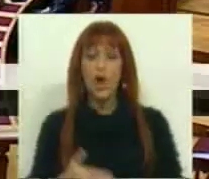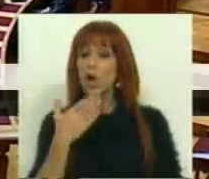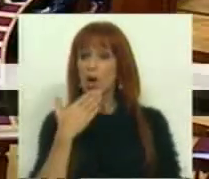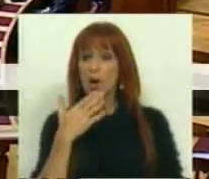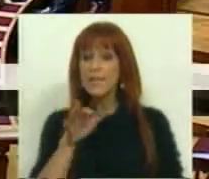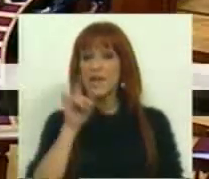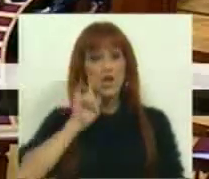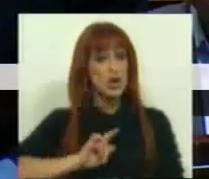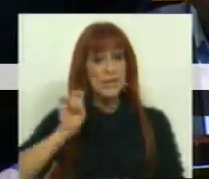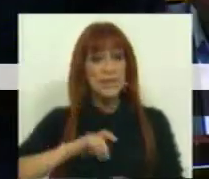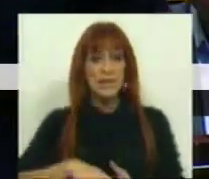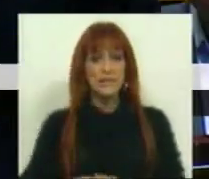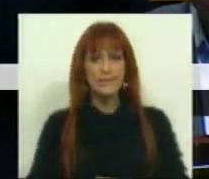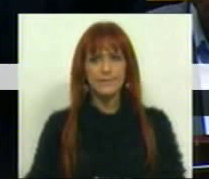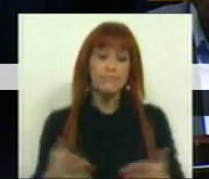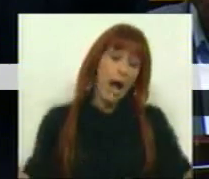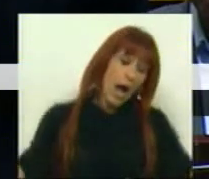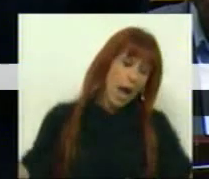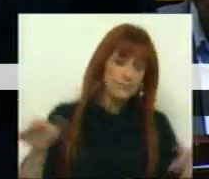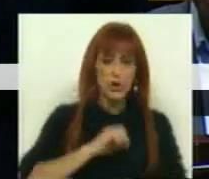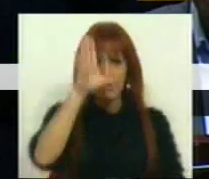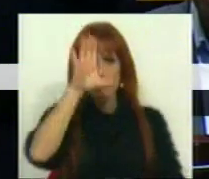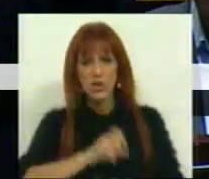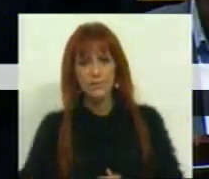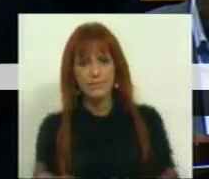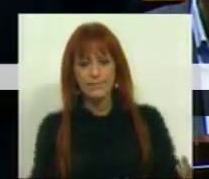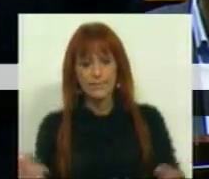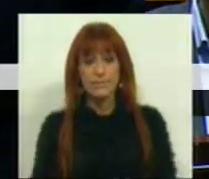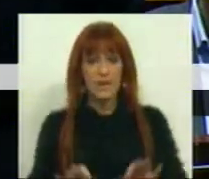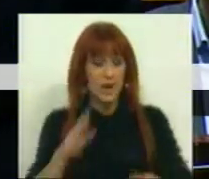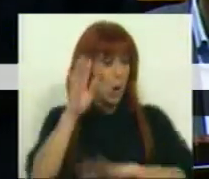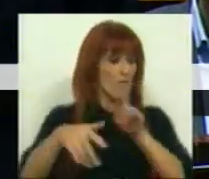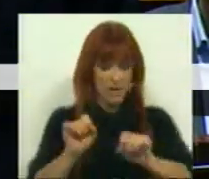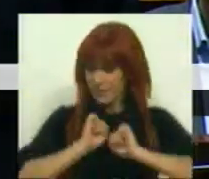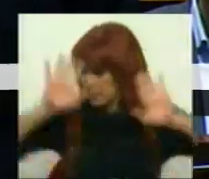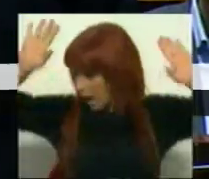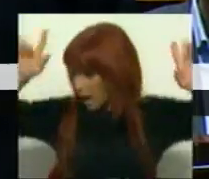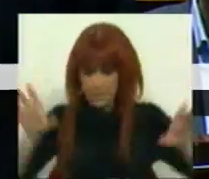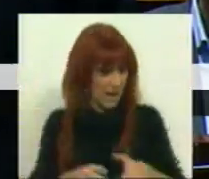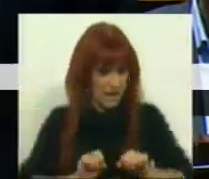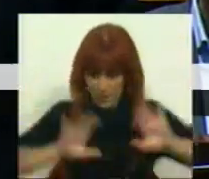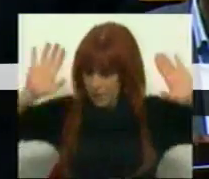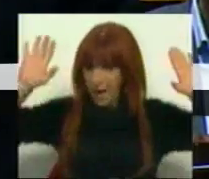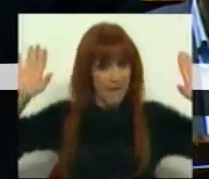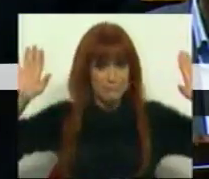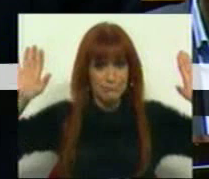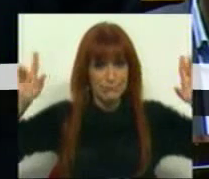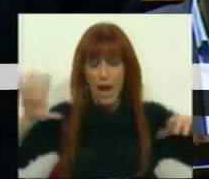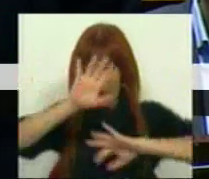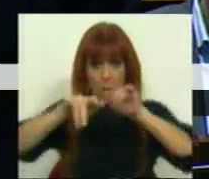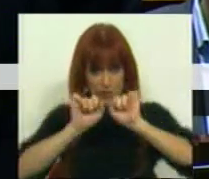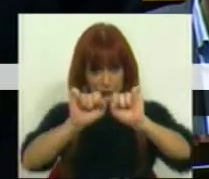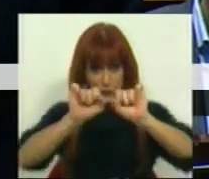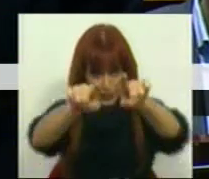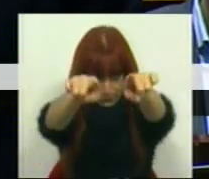Muito obrigado, Sra. Presidente. Bom, Sr. Primeiro-Ministro, a confusão não é minha nem desta bancada. A confusão